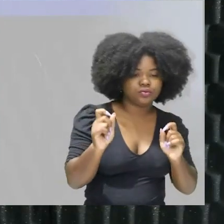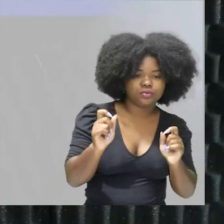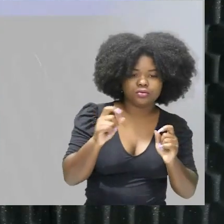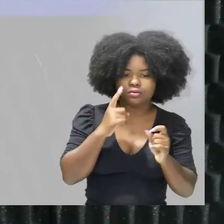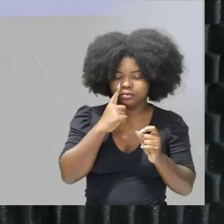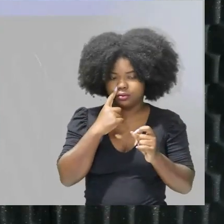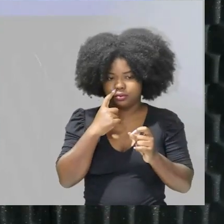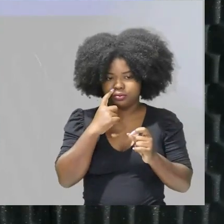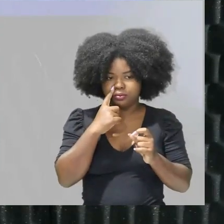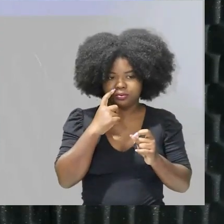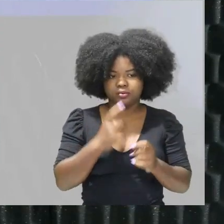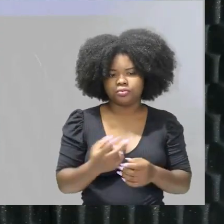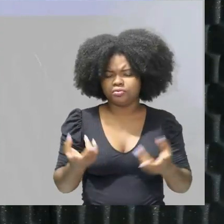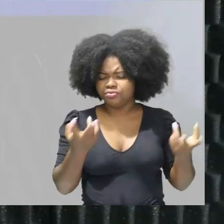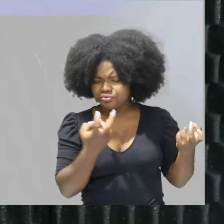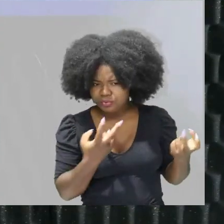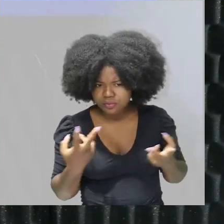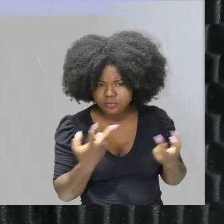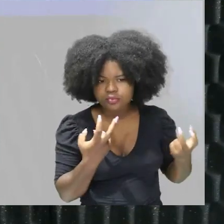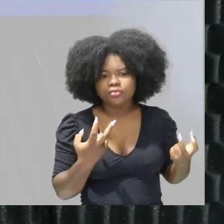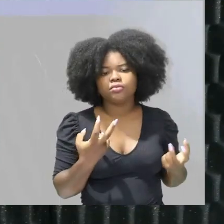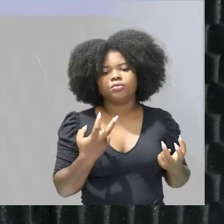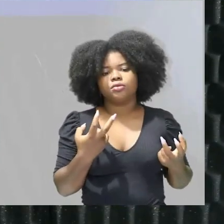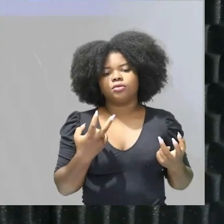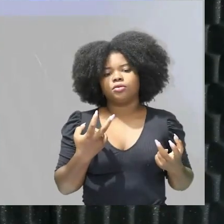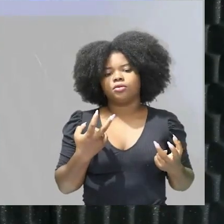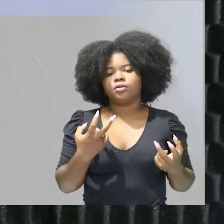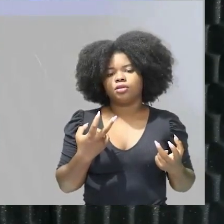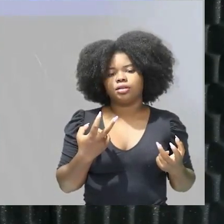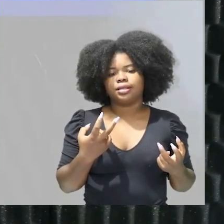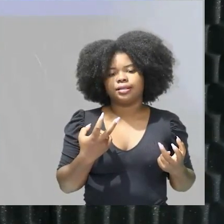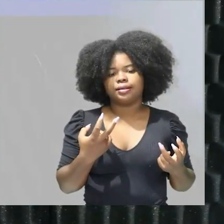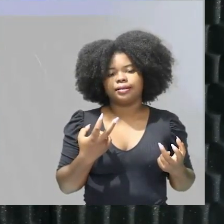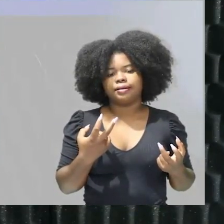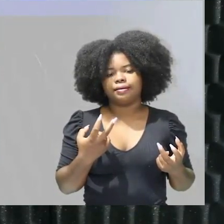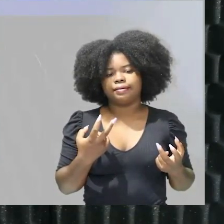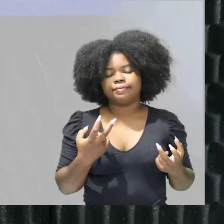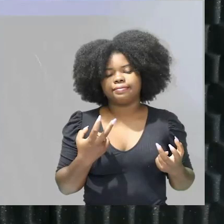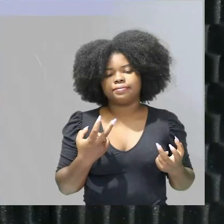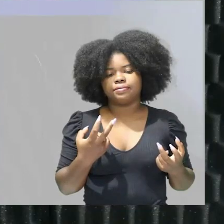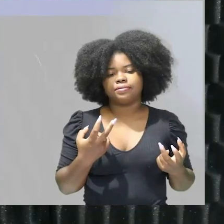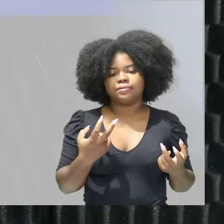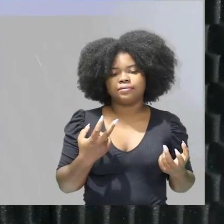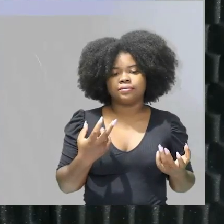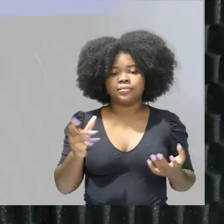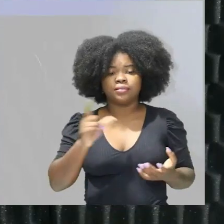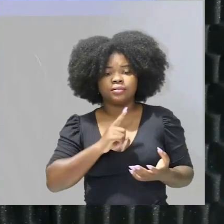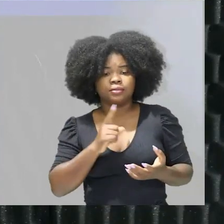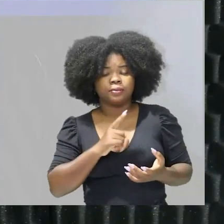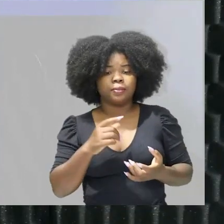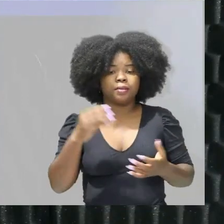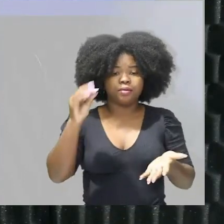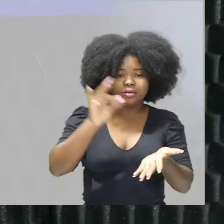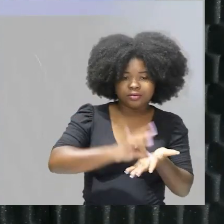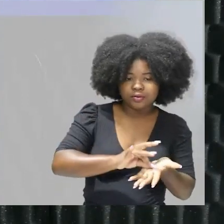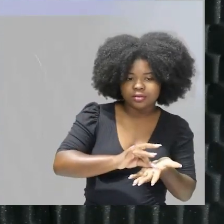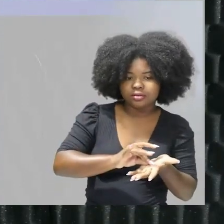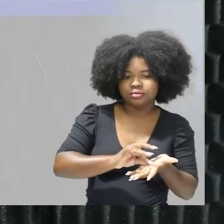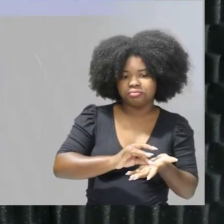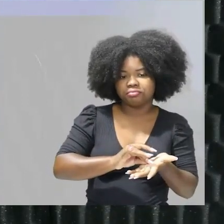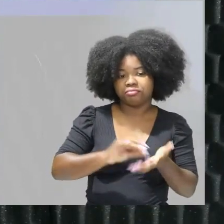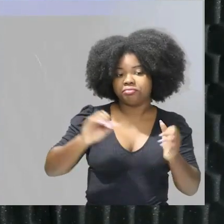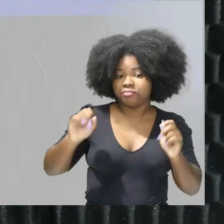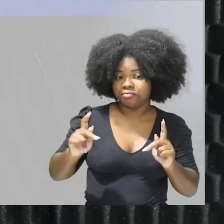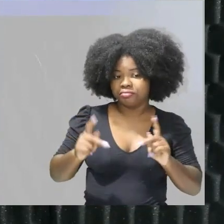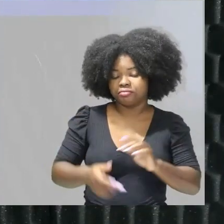da percepção fornecida Ok e concretizada pelos dados que o mundo nos